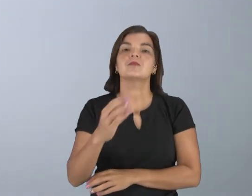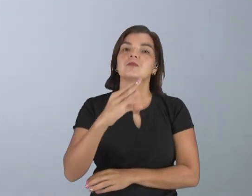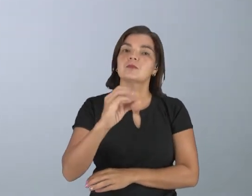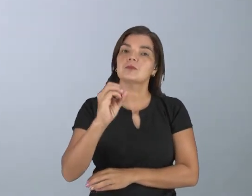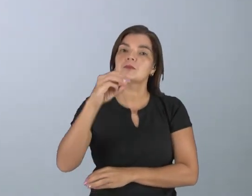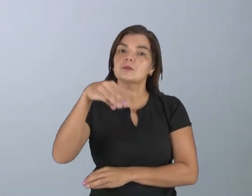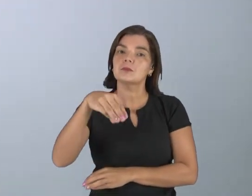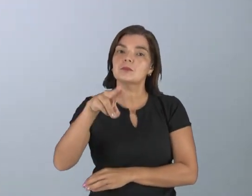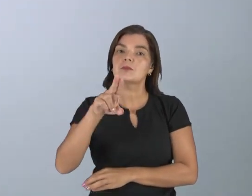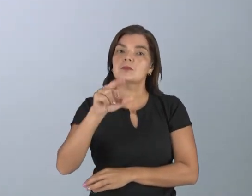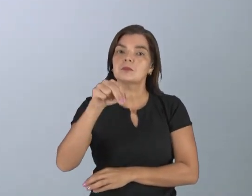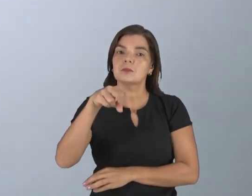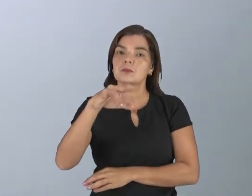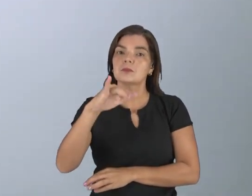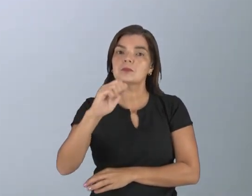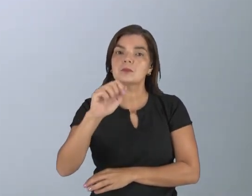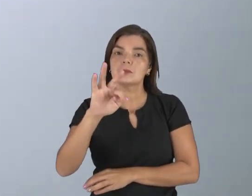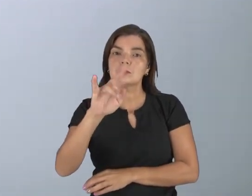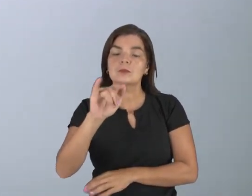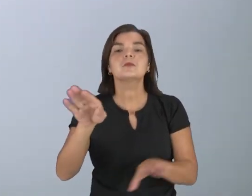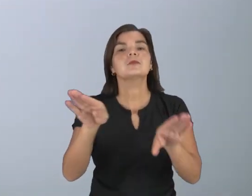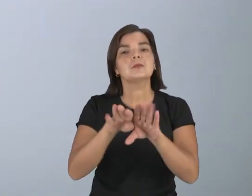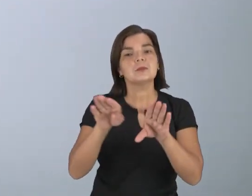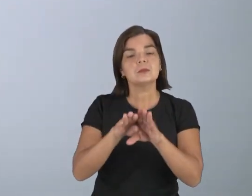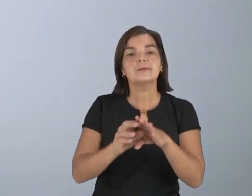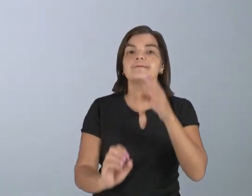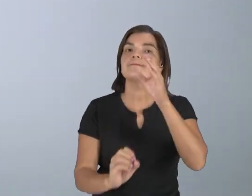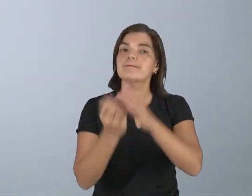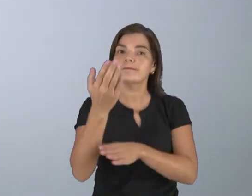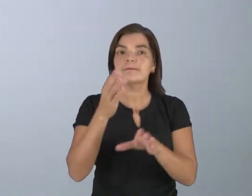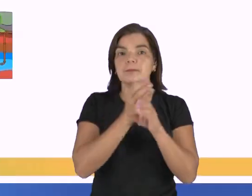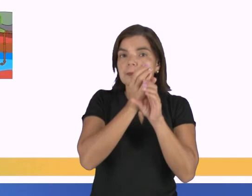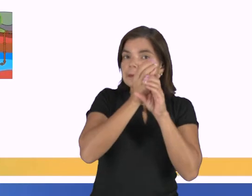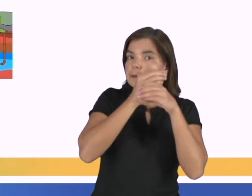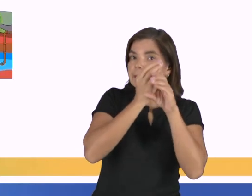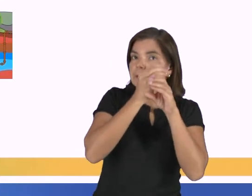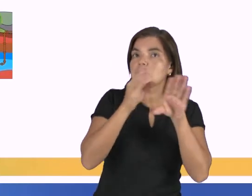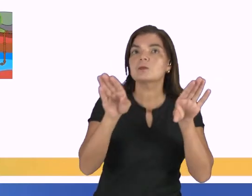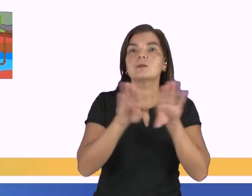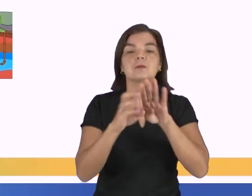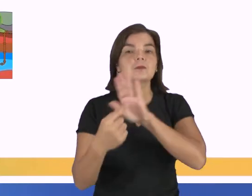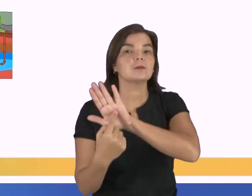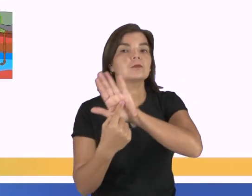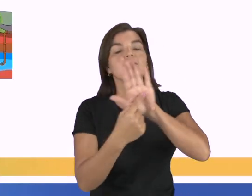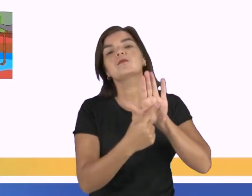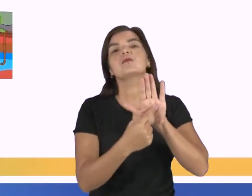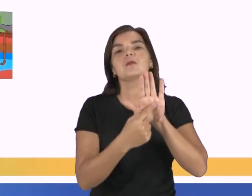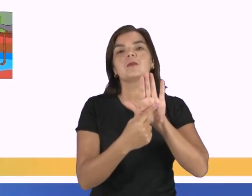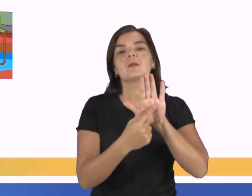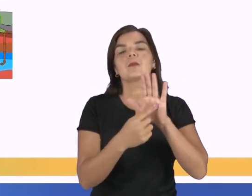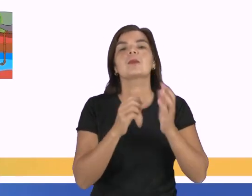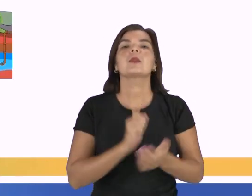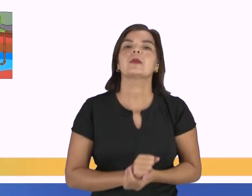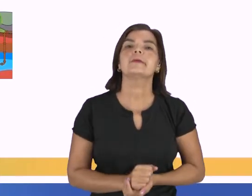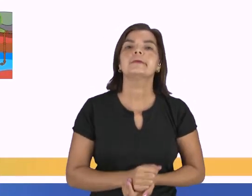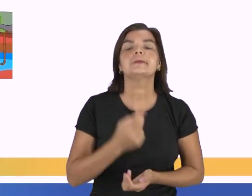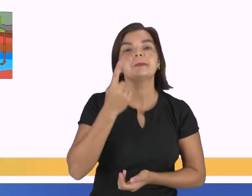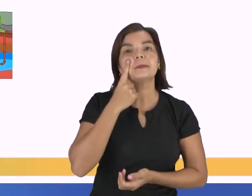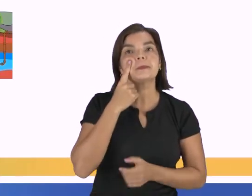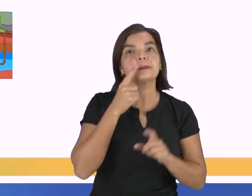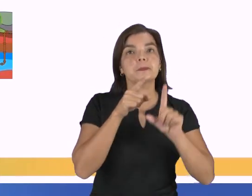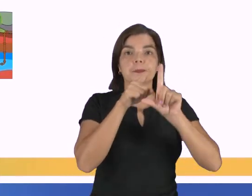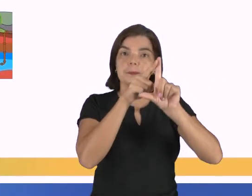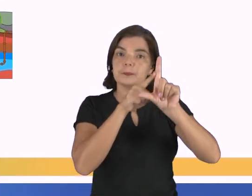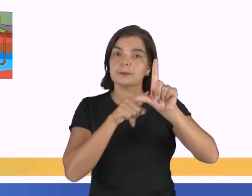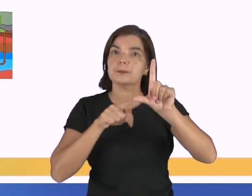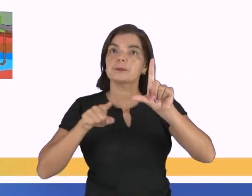própria residência, como por exemplo nos laboratórios. Se tu verificar na imagem aí, está mostrando esses vários recipientes